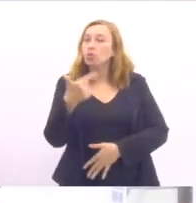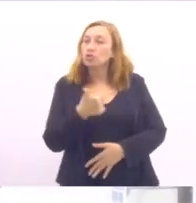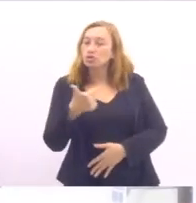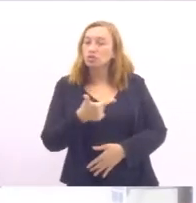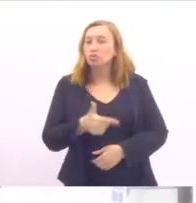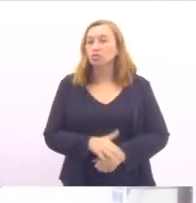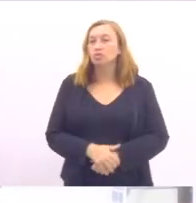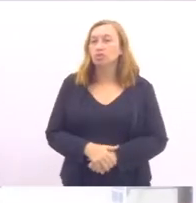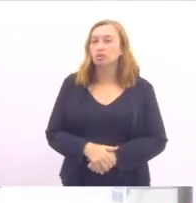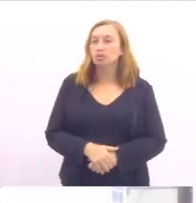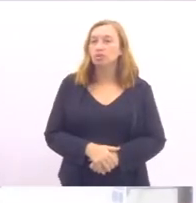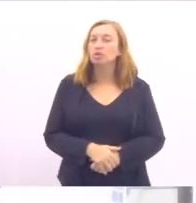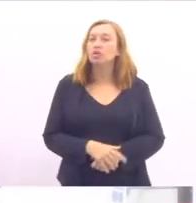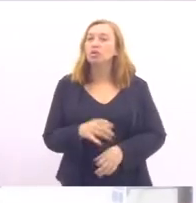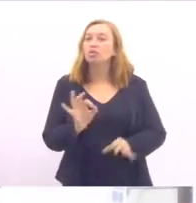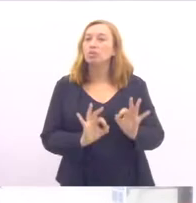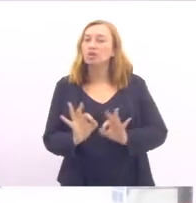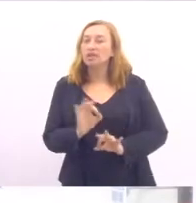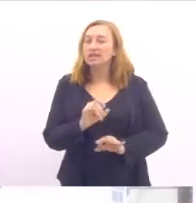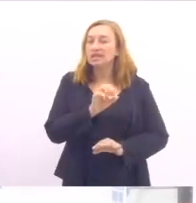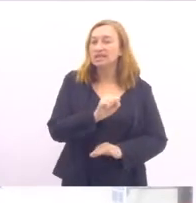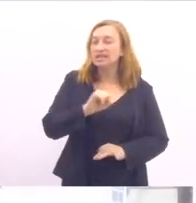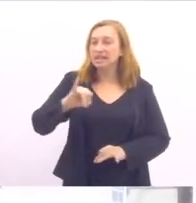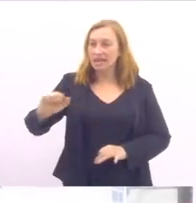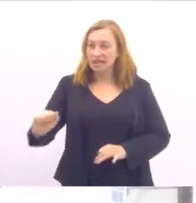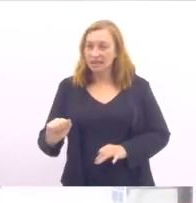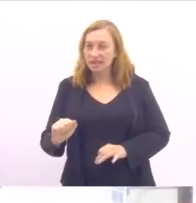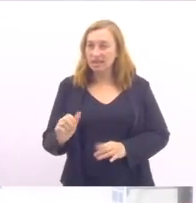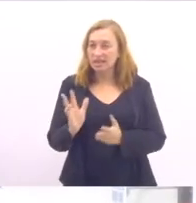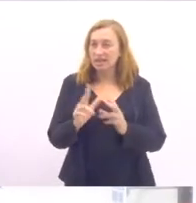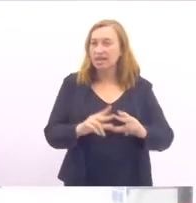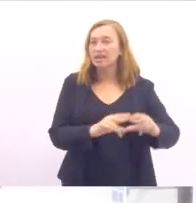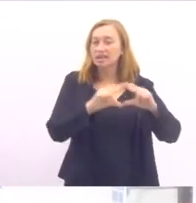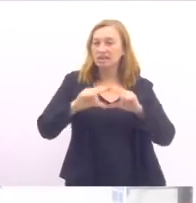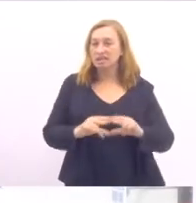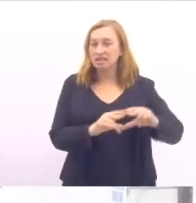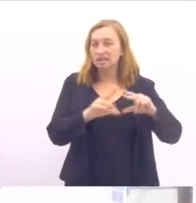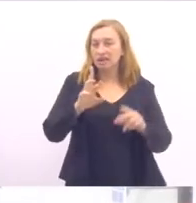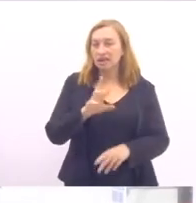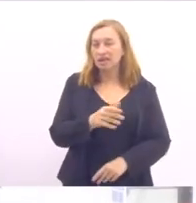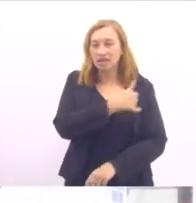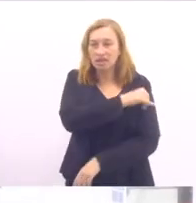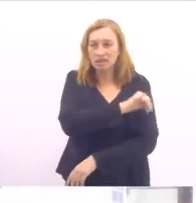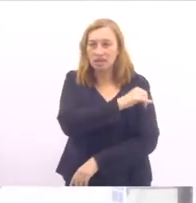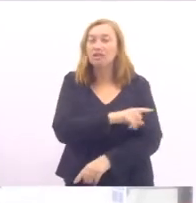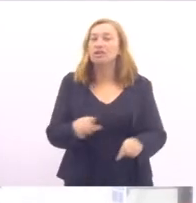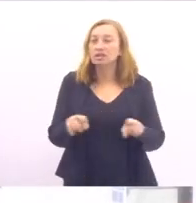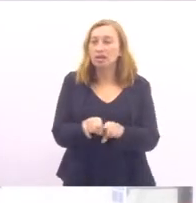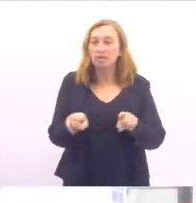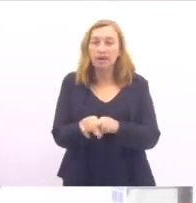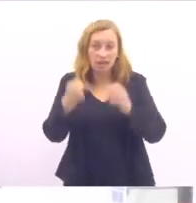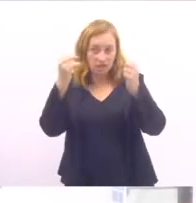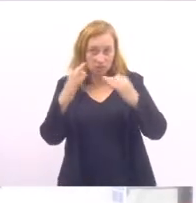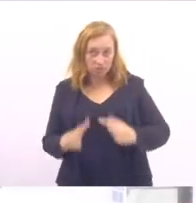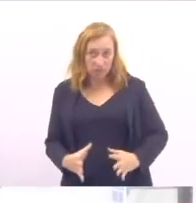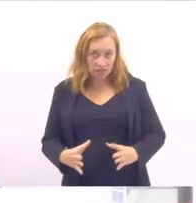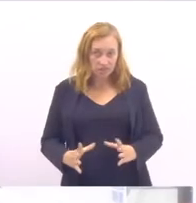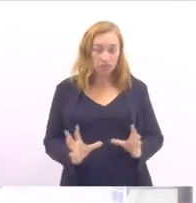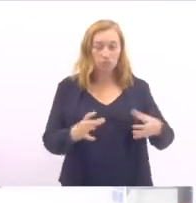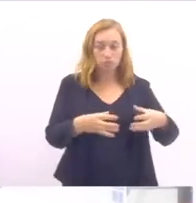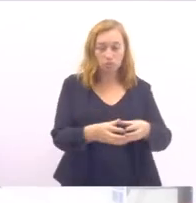ponto é o programa da CEAS Recicla RJ. Então, também dá os esclarecimentos se as